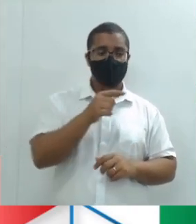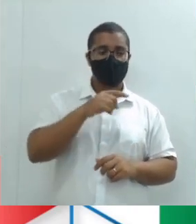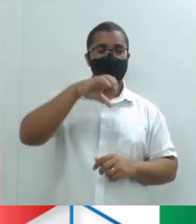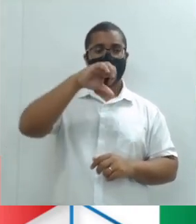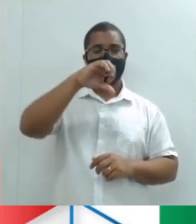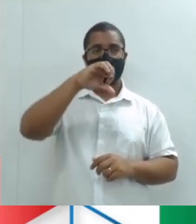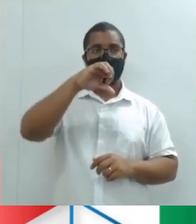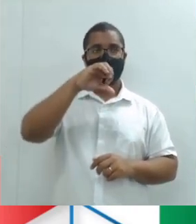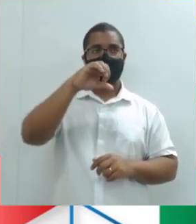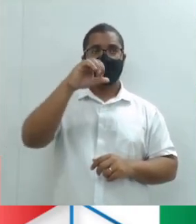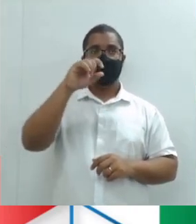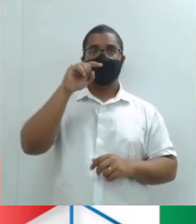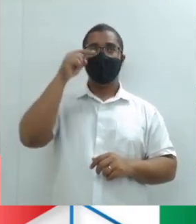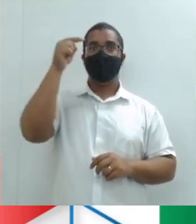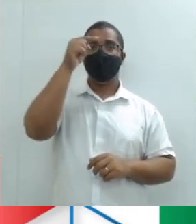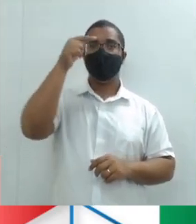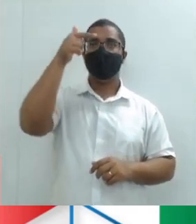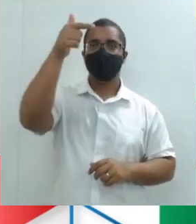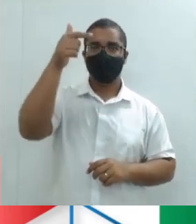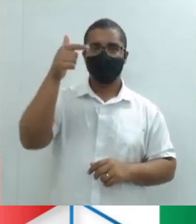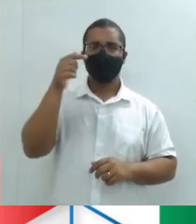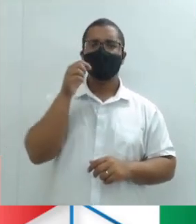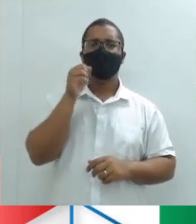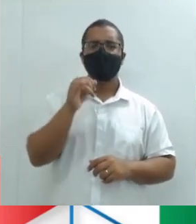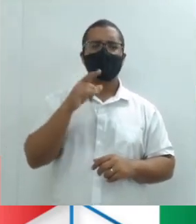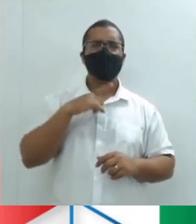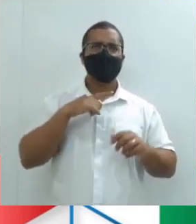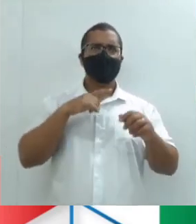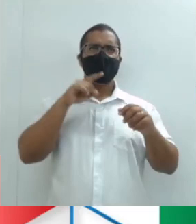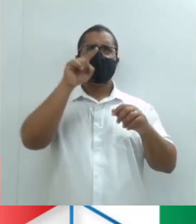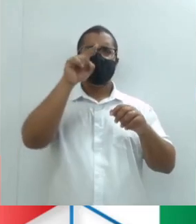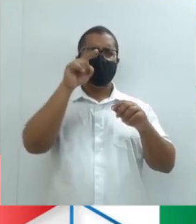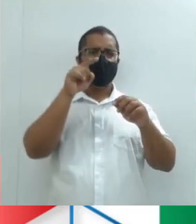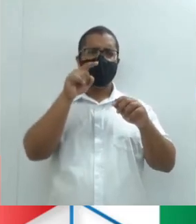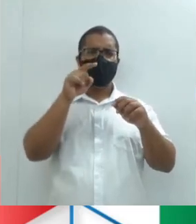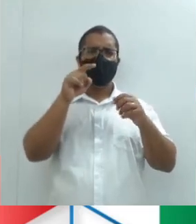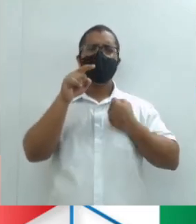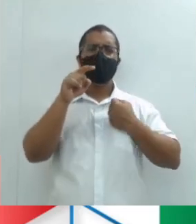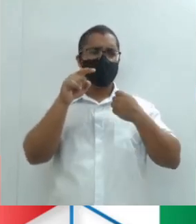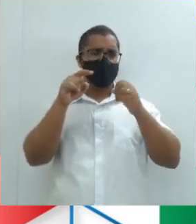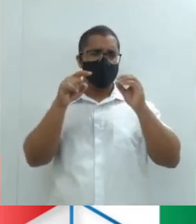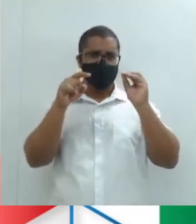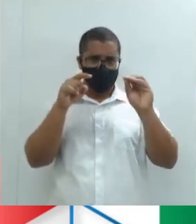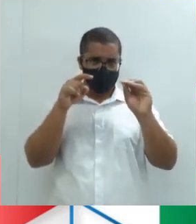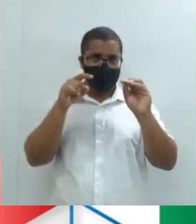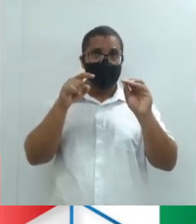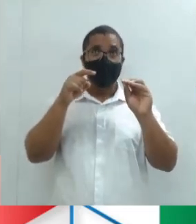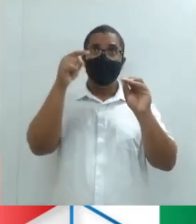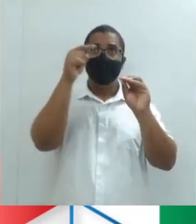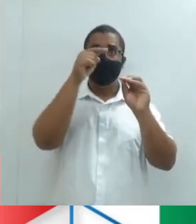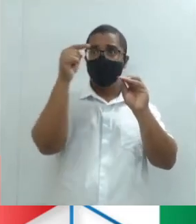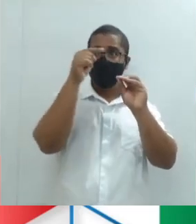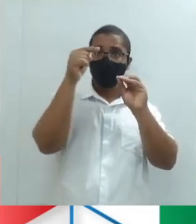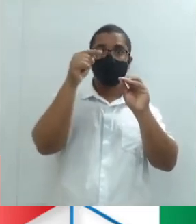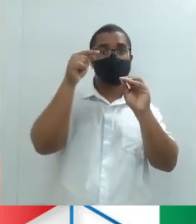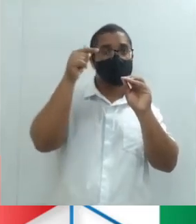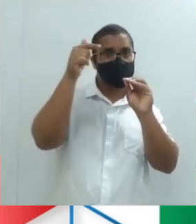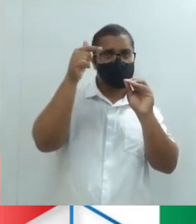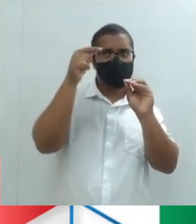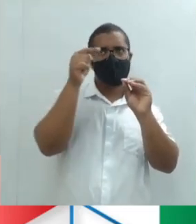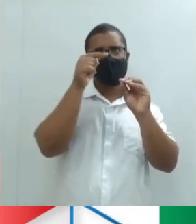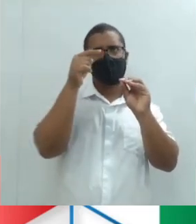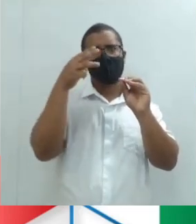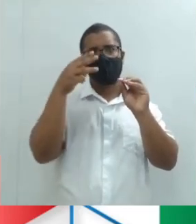elevado a menos 2. Toda vez que eu tenho um expoente negativo, esse expoente negativo vai passar a